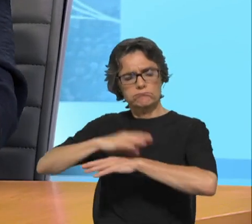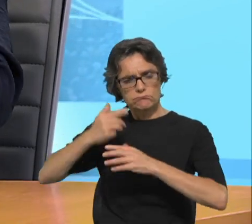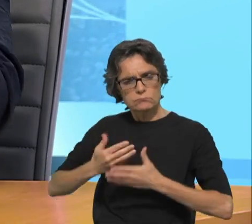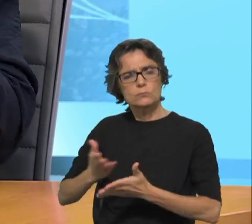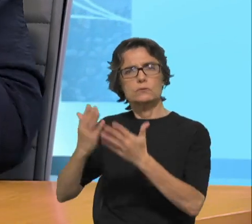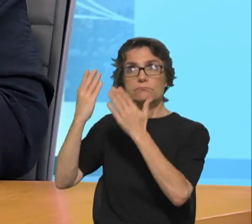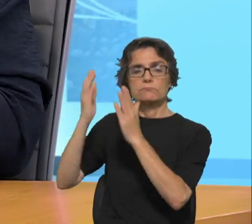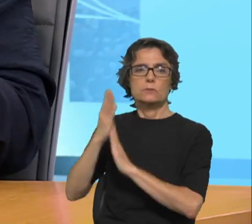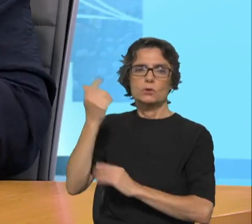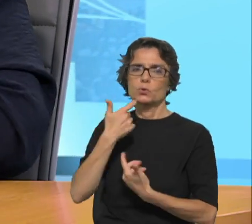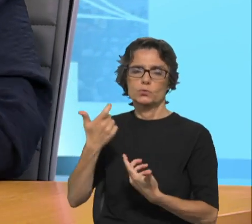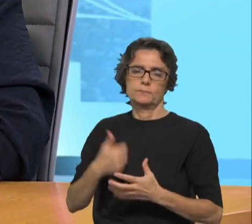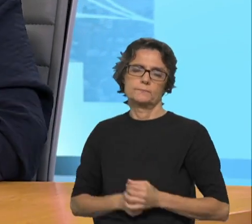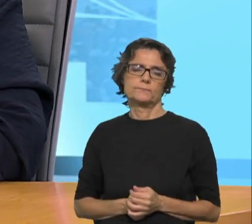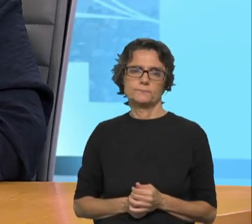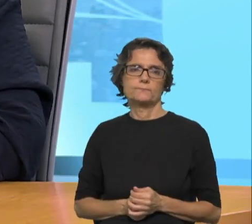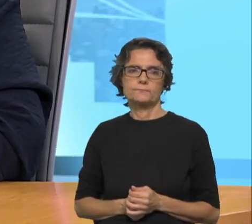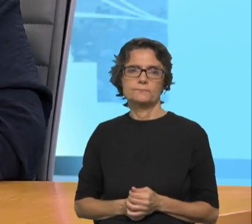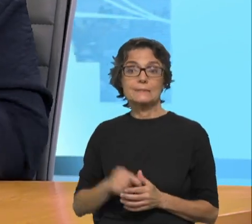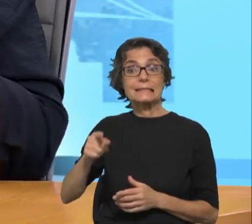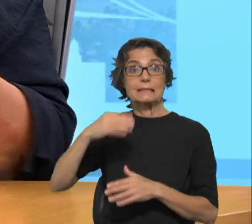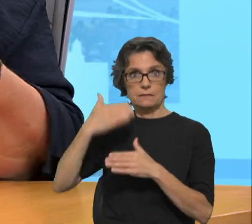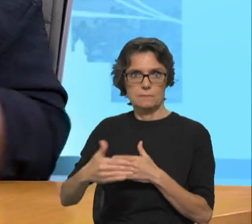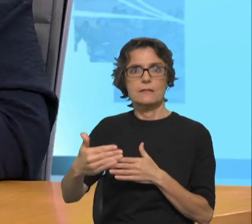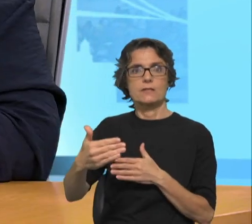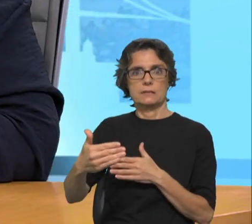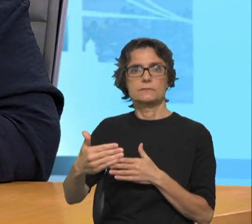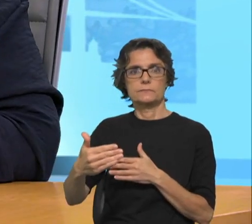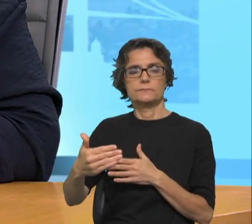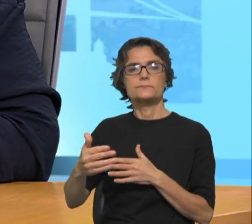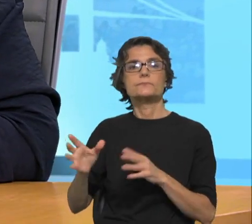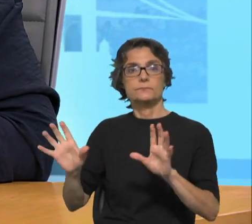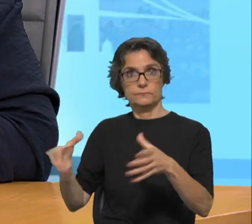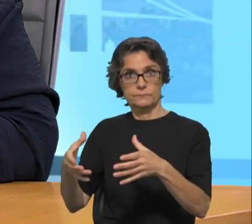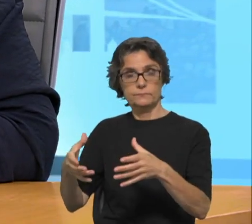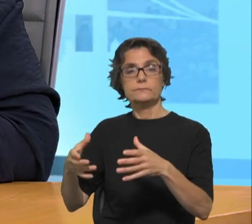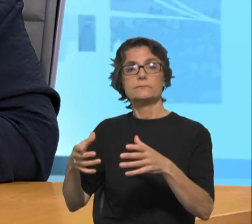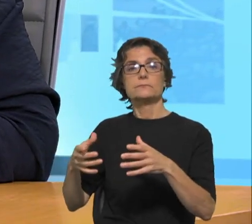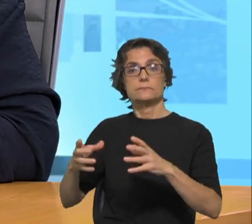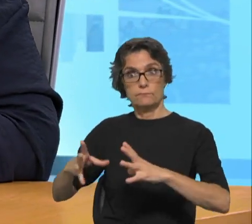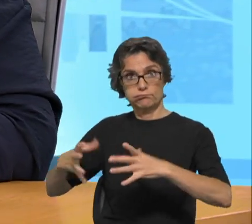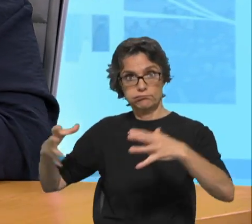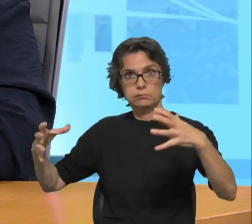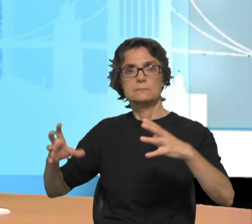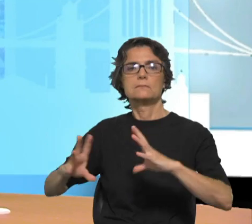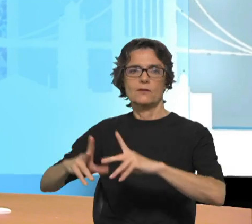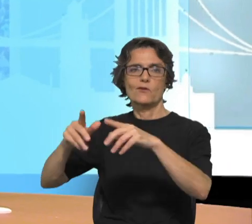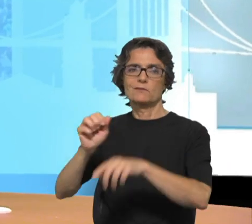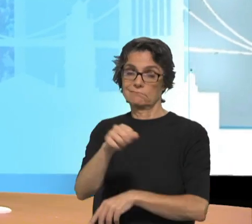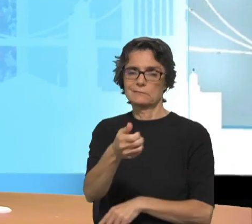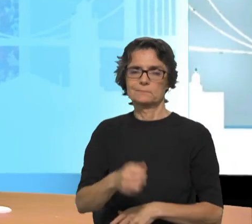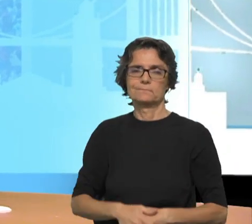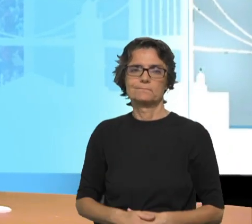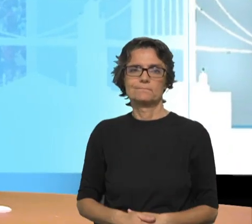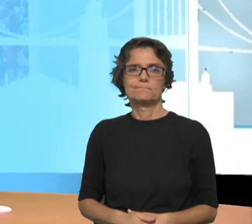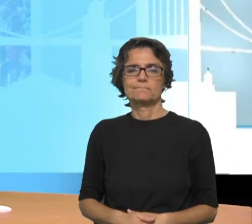louvor, etc., a Deus. E aí vai, a partir daí, a congregação desenvolve-se. E quem é que vocês